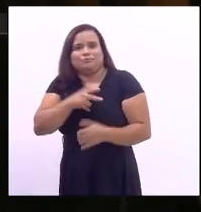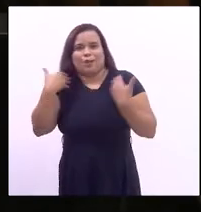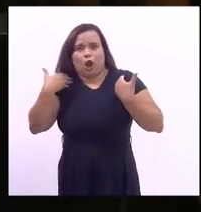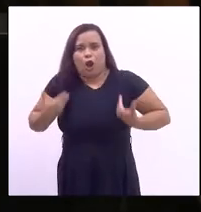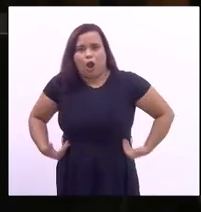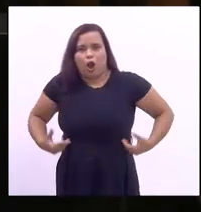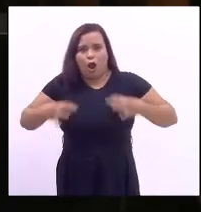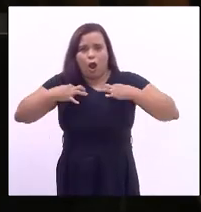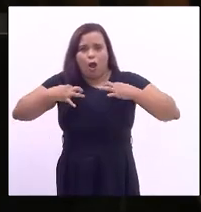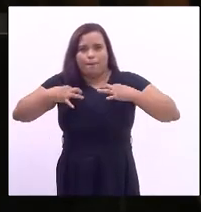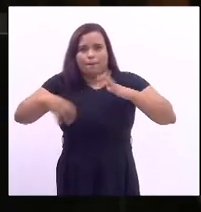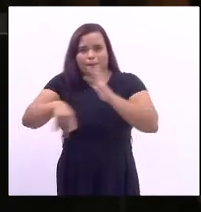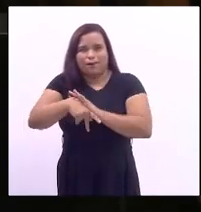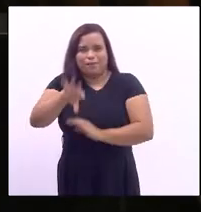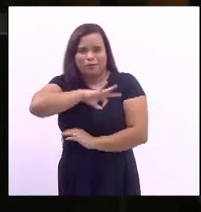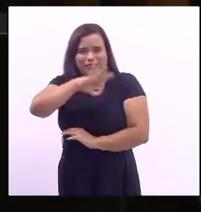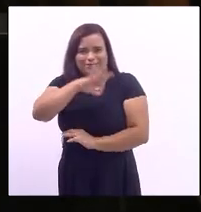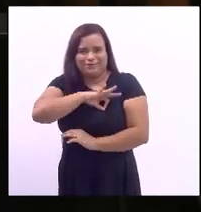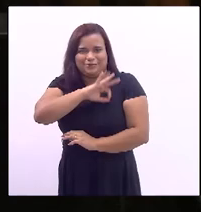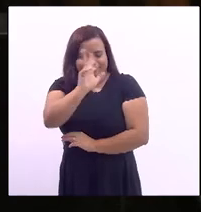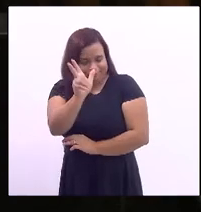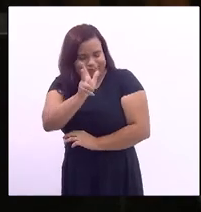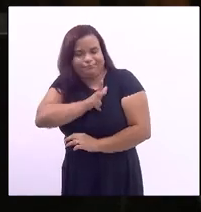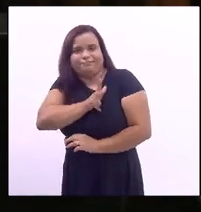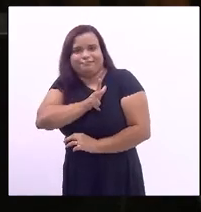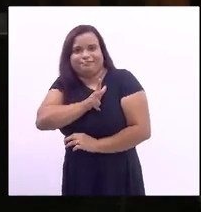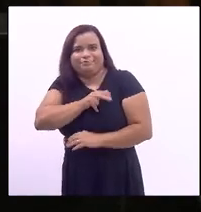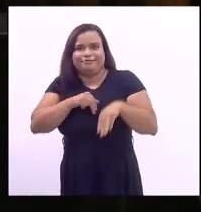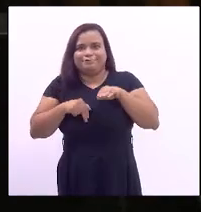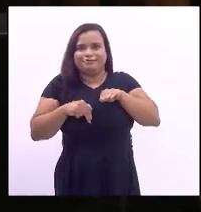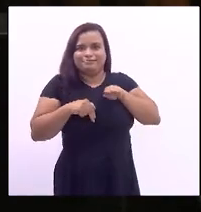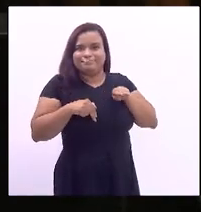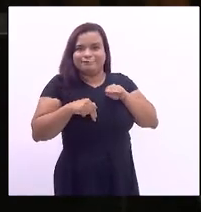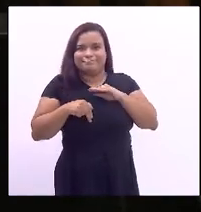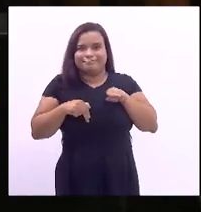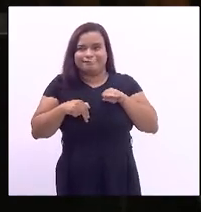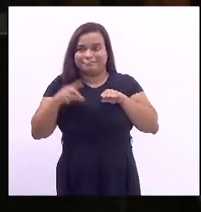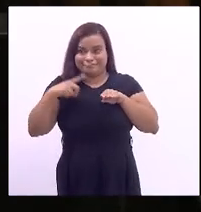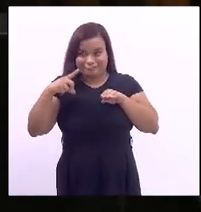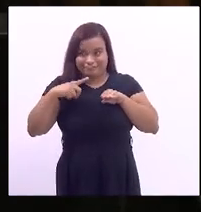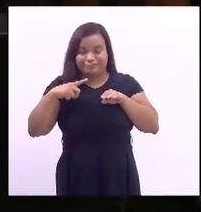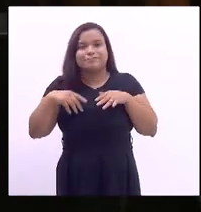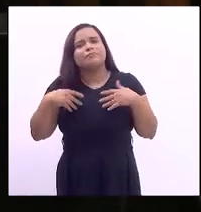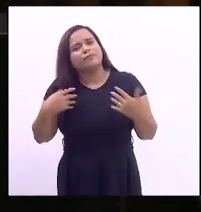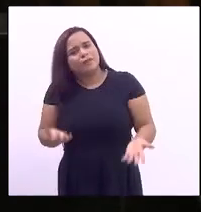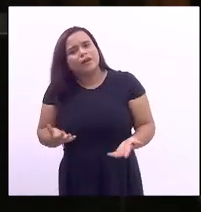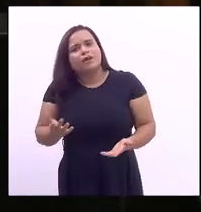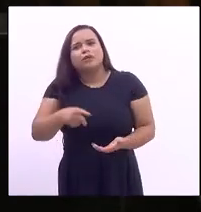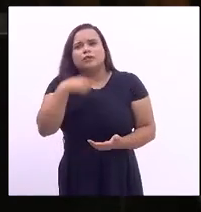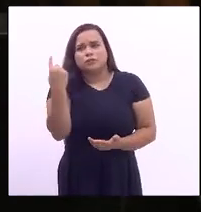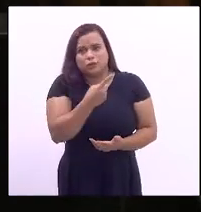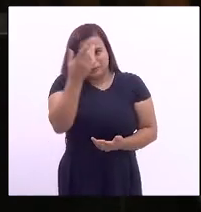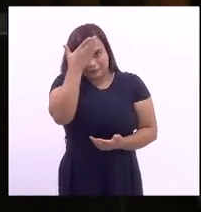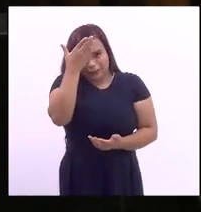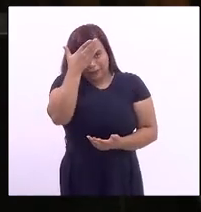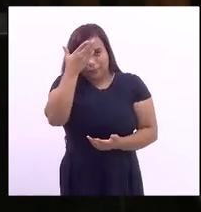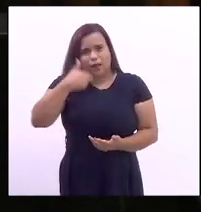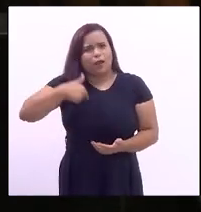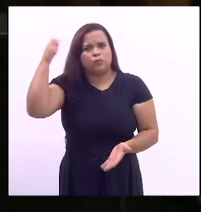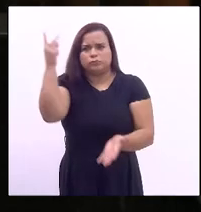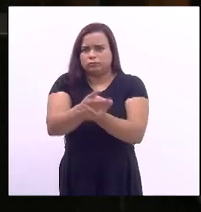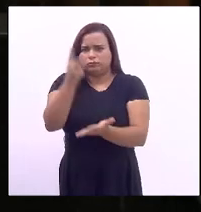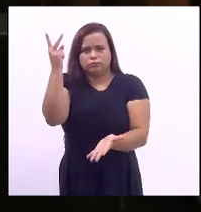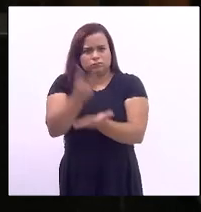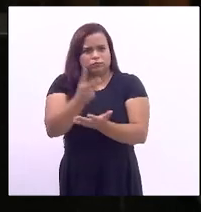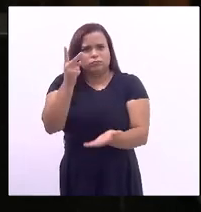fardamento dos policiais Ah e não é segredo para ninguém que assim como eu venho